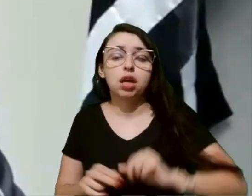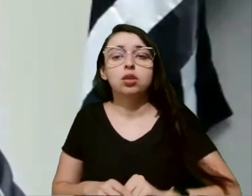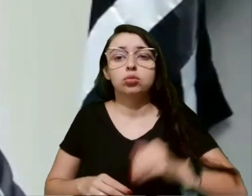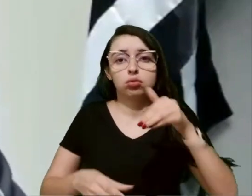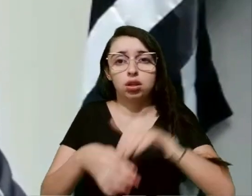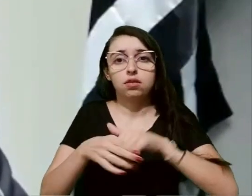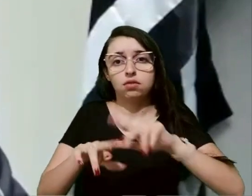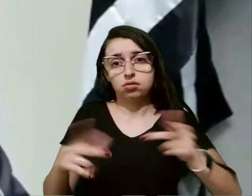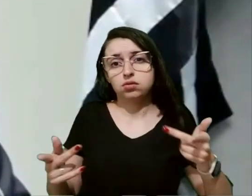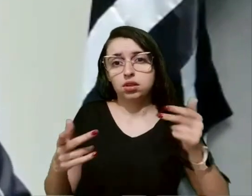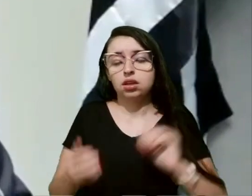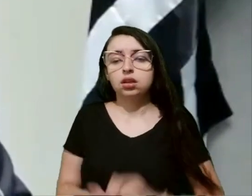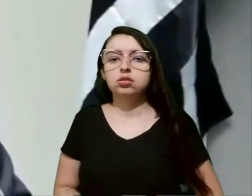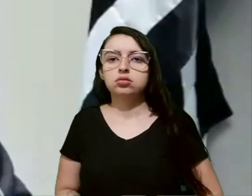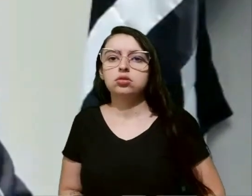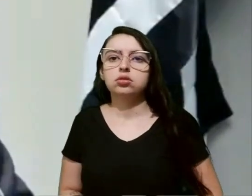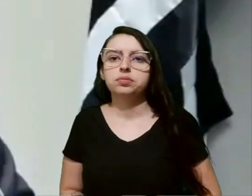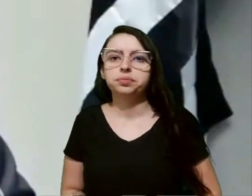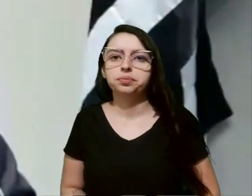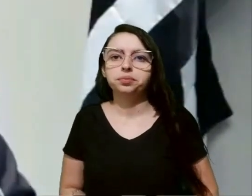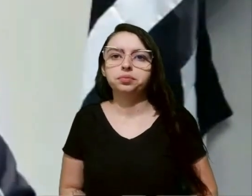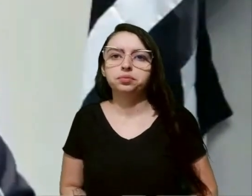divergente. Né?